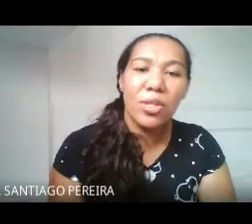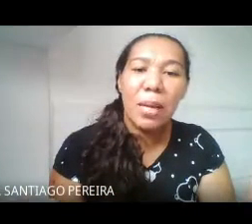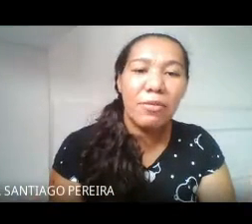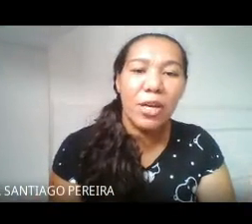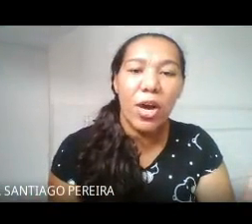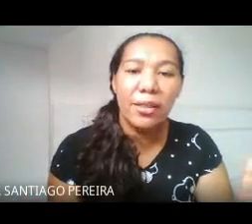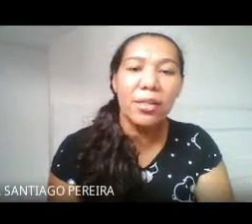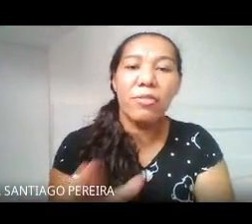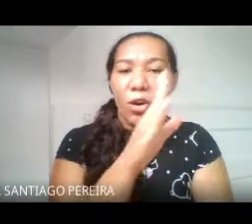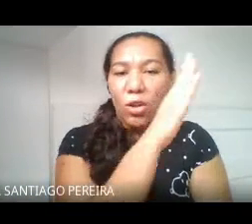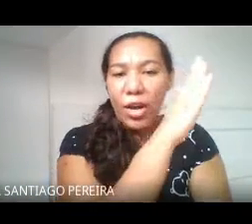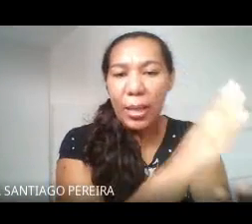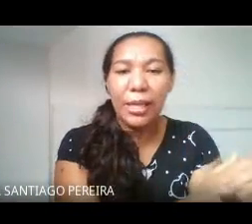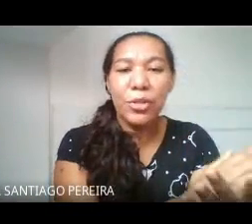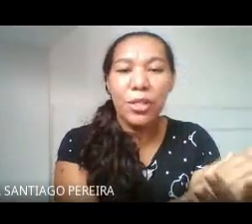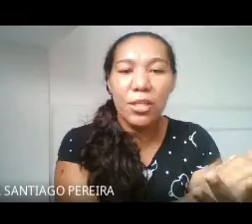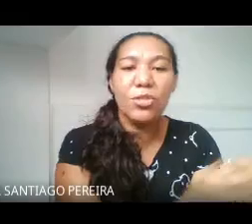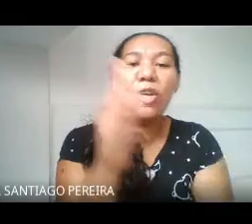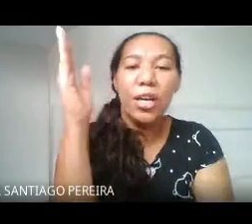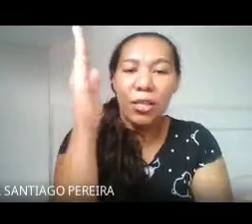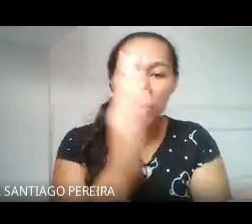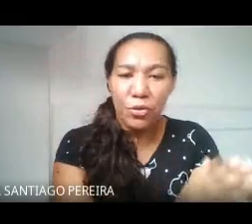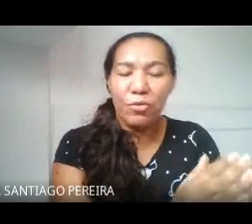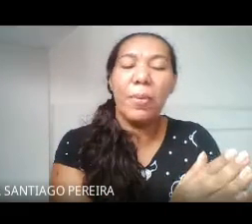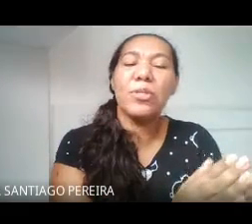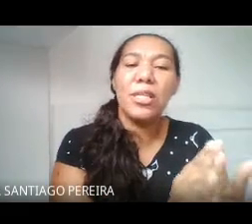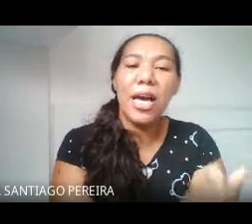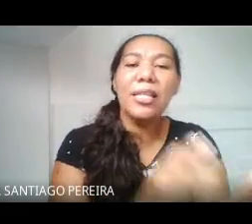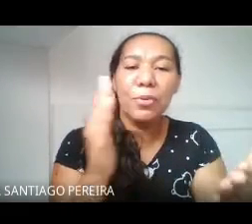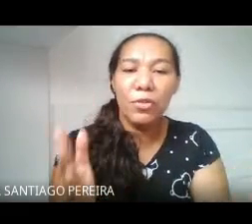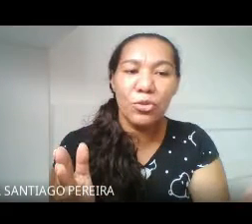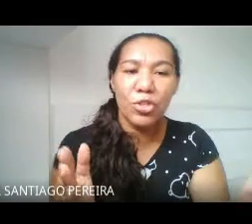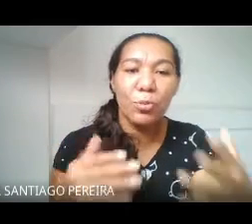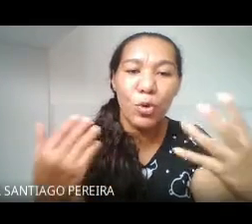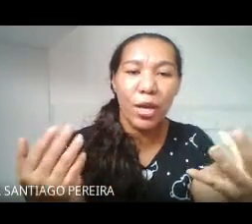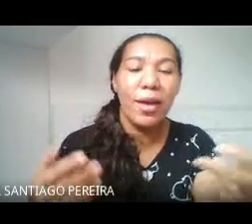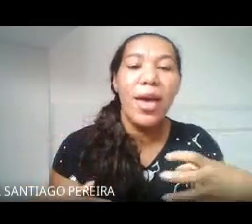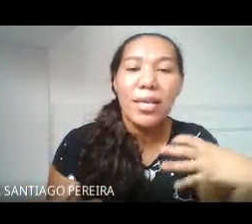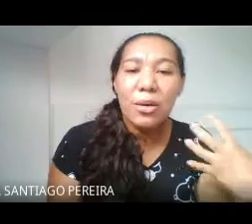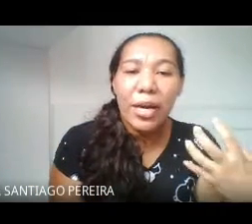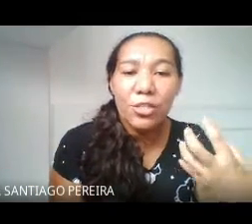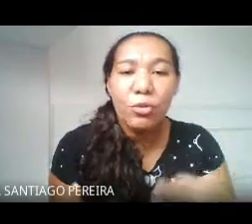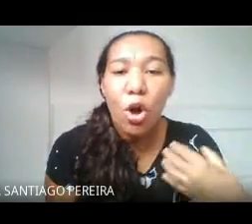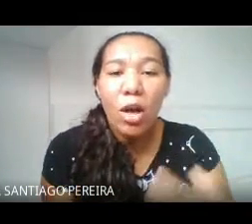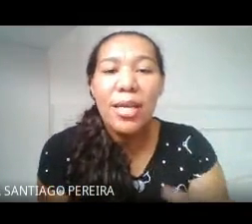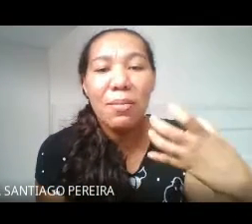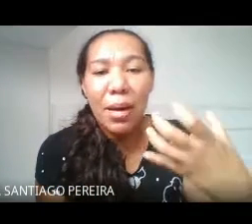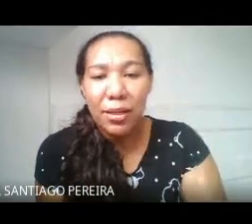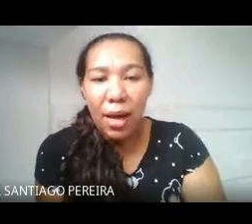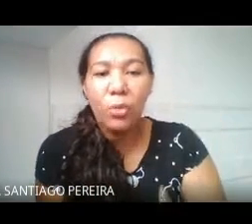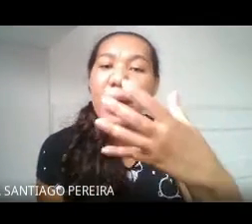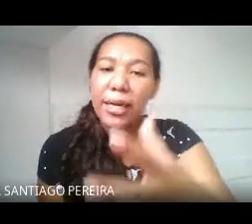sempre disso. Tem palavra interrogativa, coloca ela lá no início, depois vem o verbo auxiliar, depois vem o sujeito. Por quê? Isso é uma questão de